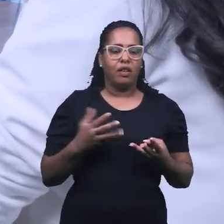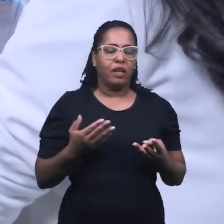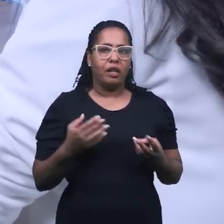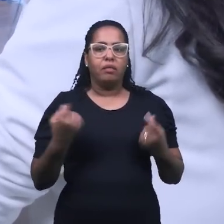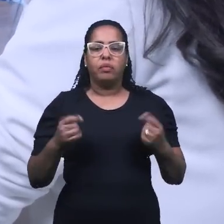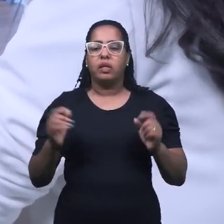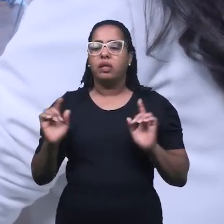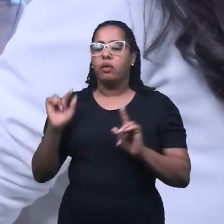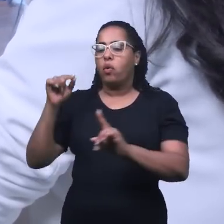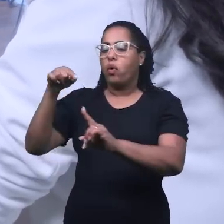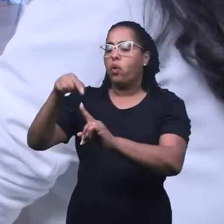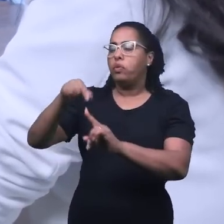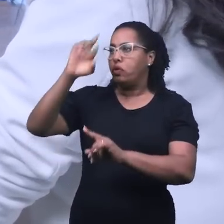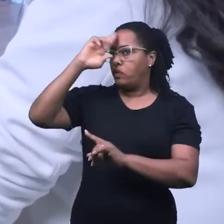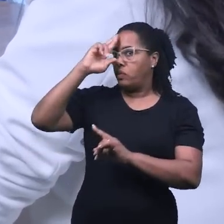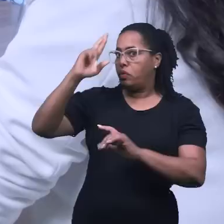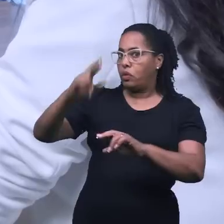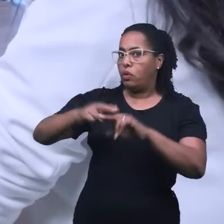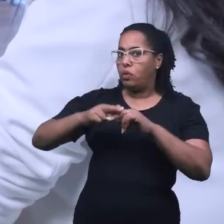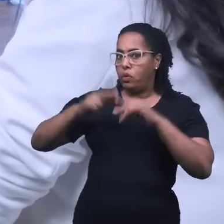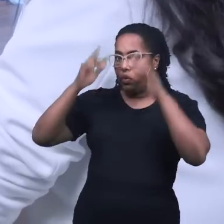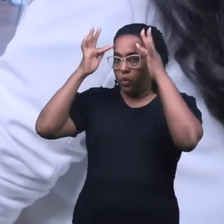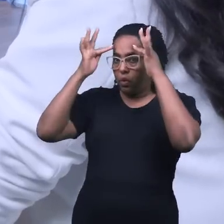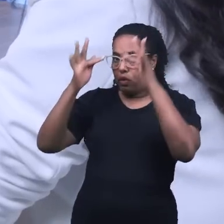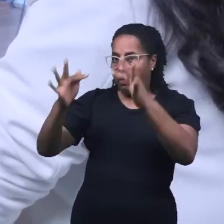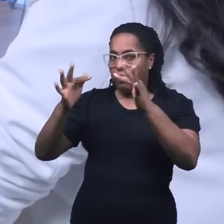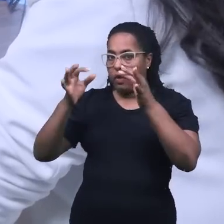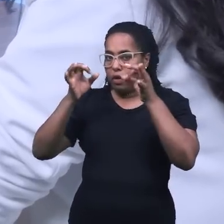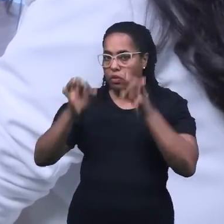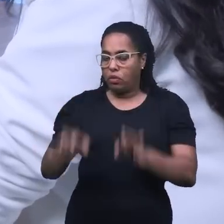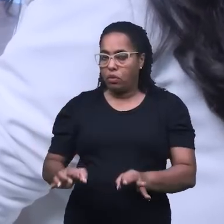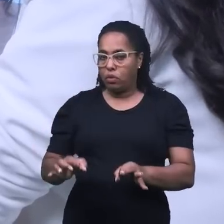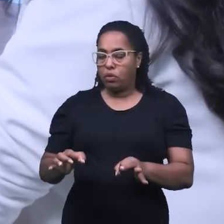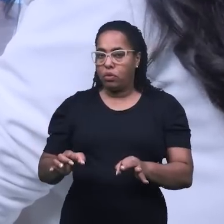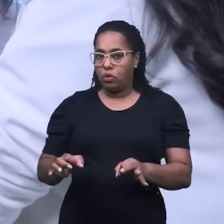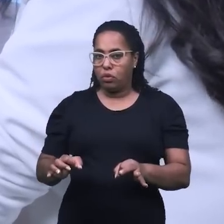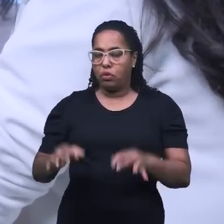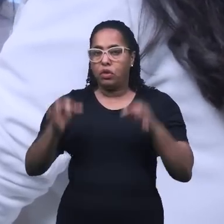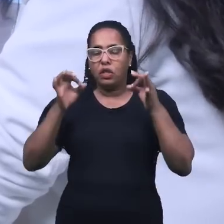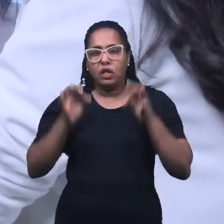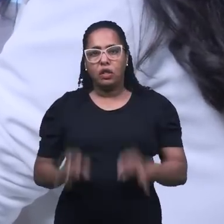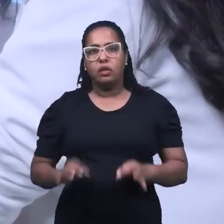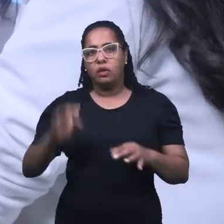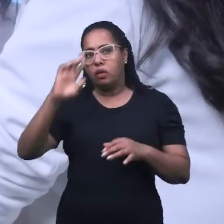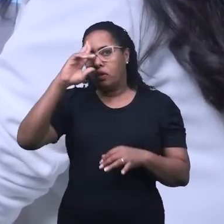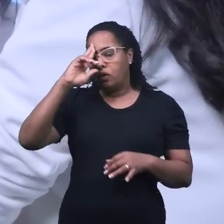sermos objetivos, porque o Senhor, Ele é fiel, Ele é justo, digno, e